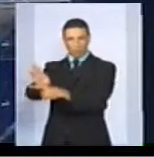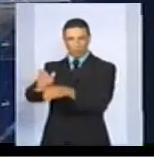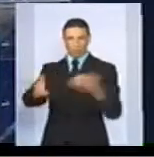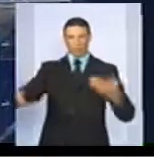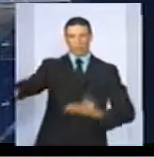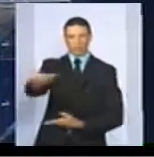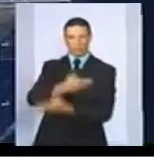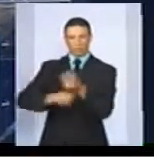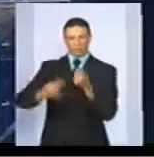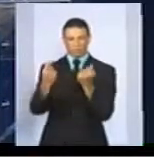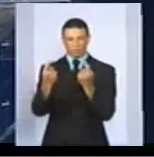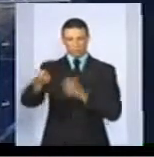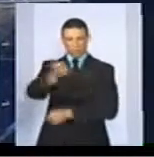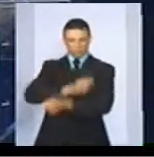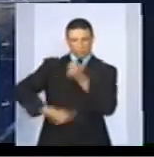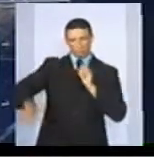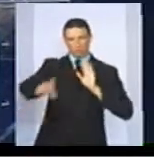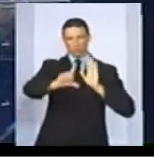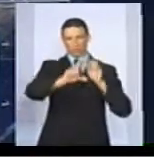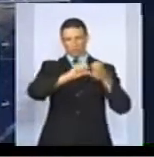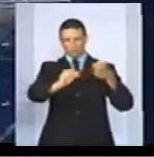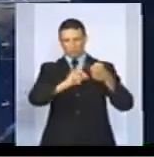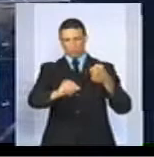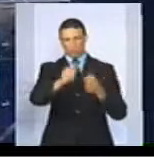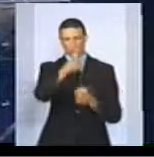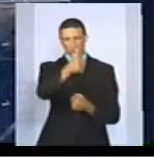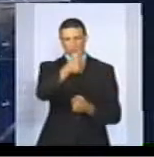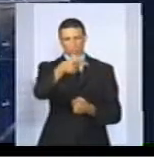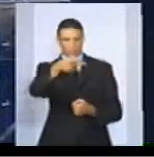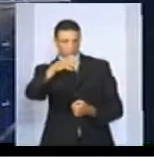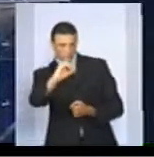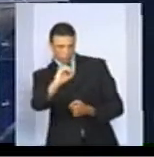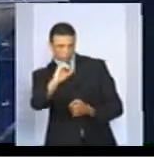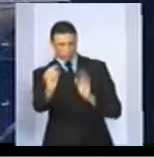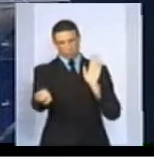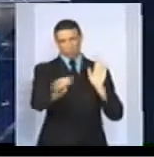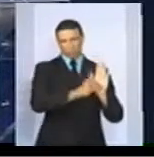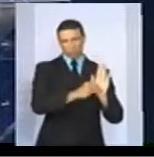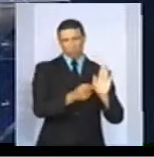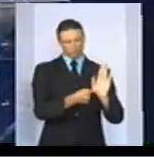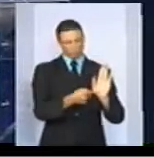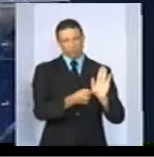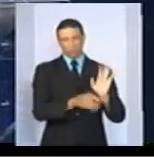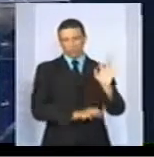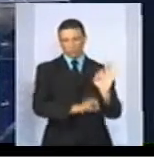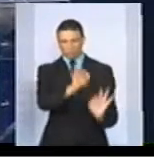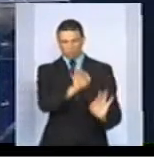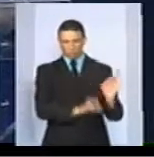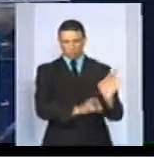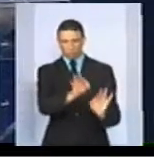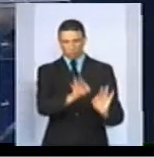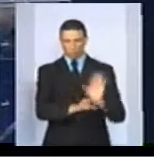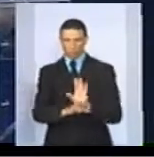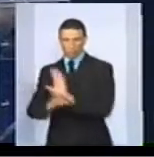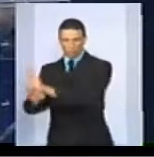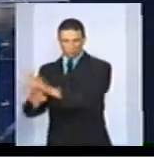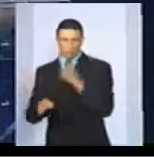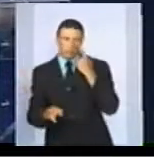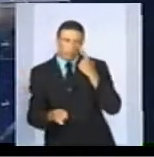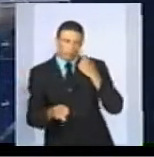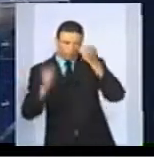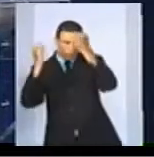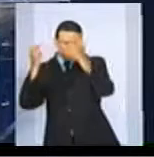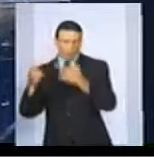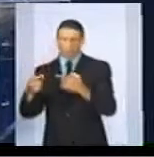econômica Artigo 170 da Constituição os dispositivos em discussão nessa Ótica Ministro relator